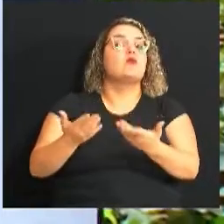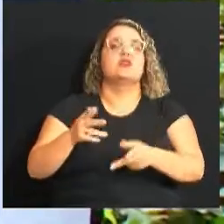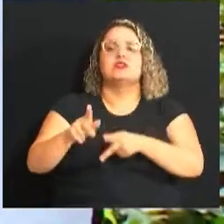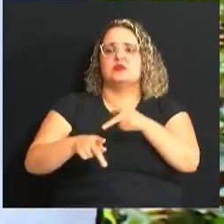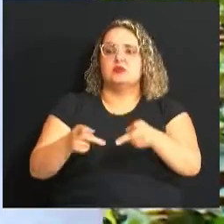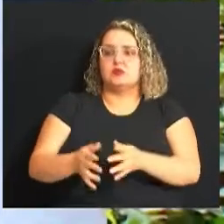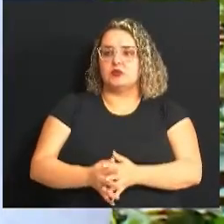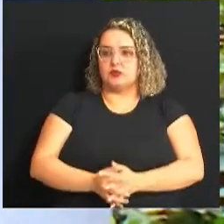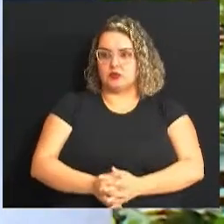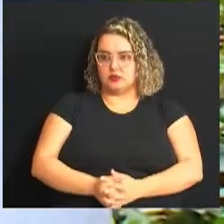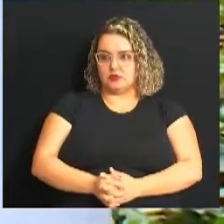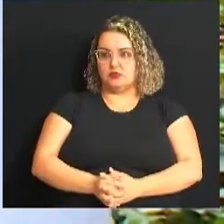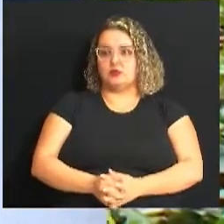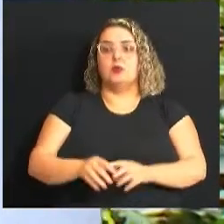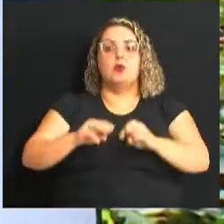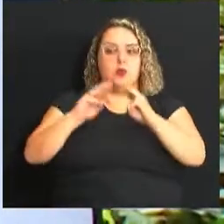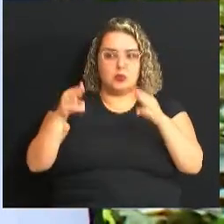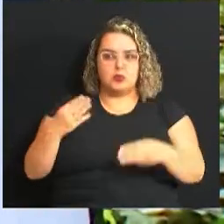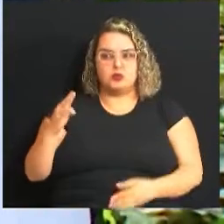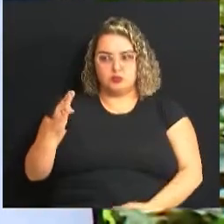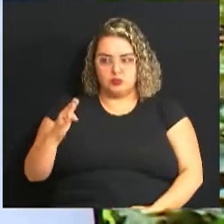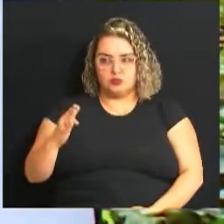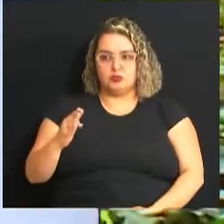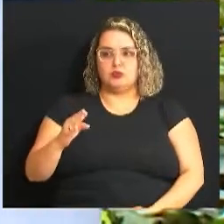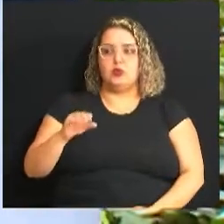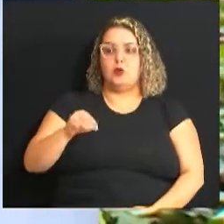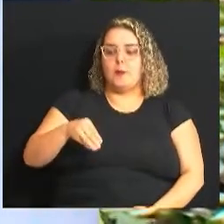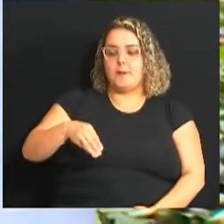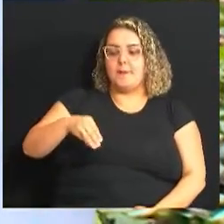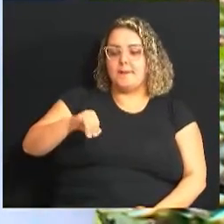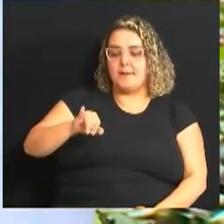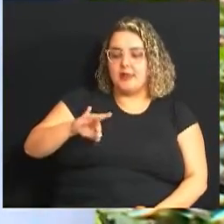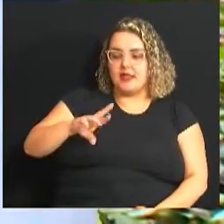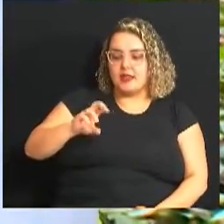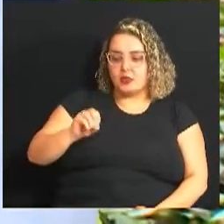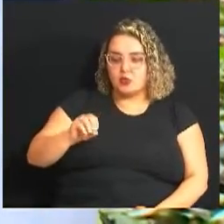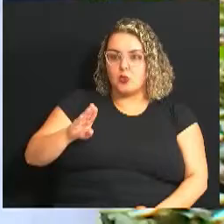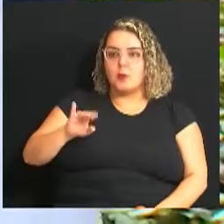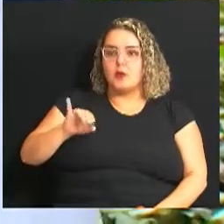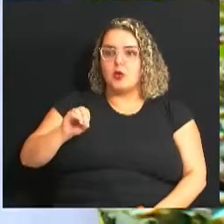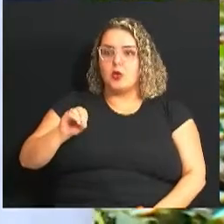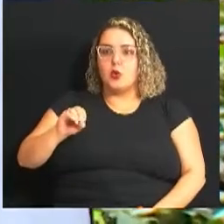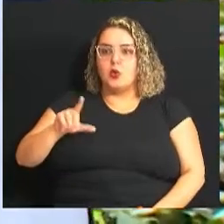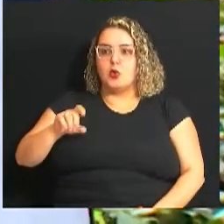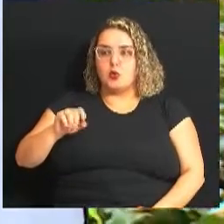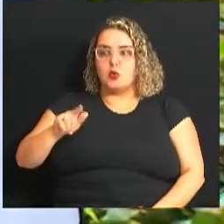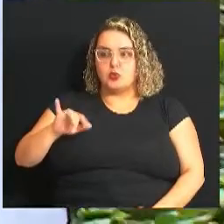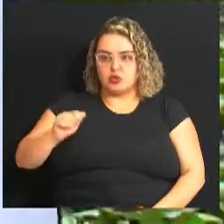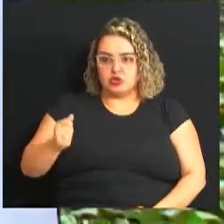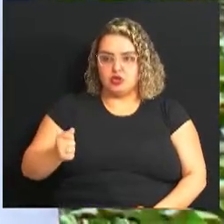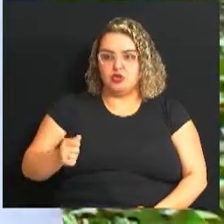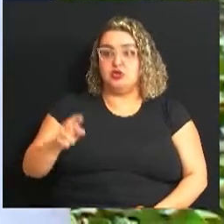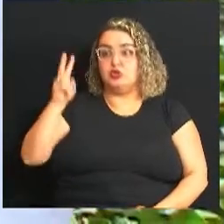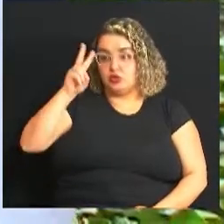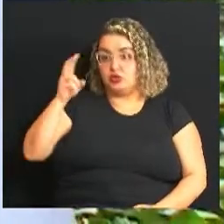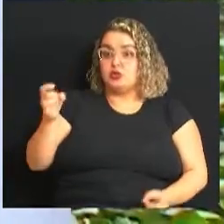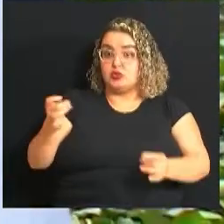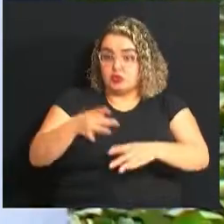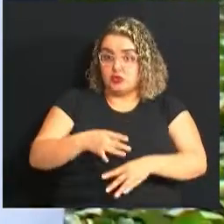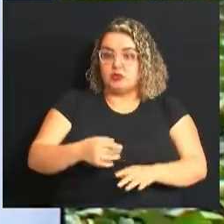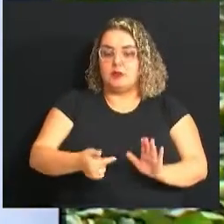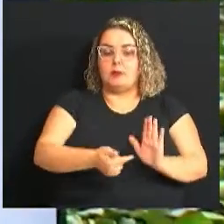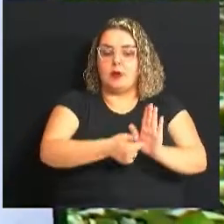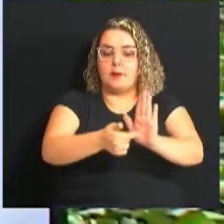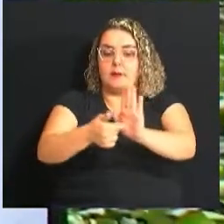público? O Museu Biológico, o Museu de Microbiologia, o Museu Histórico está sendo terminada a exposição dele,